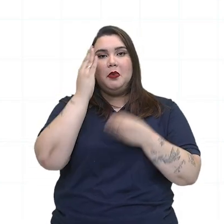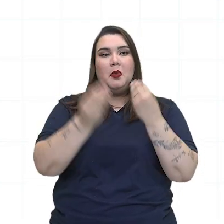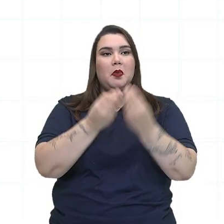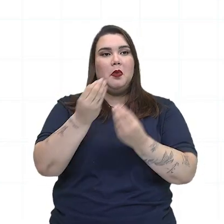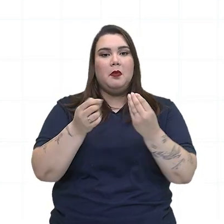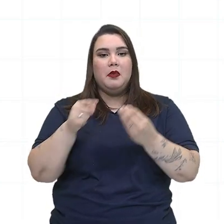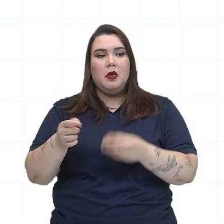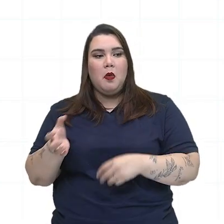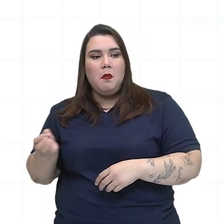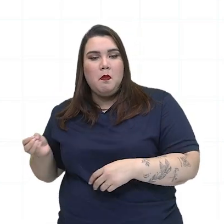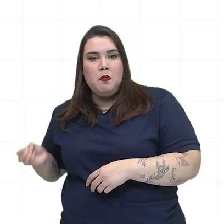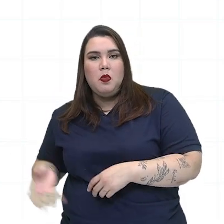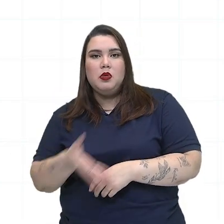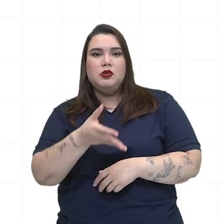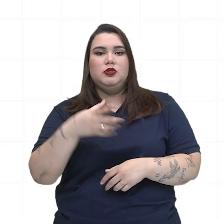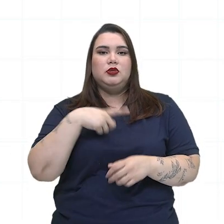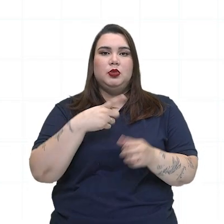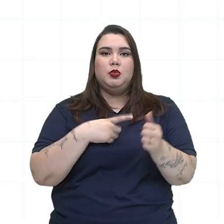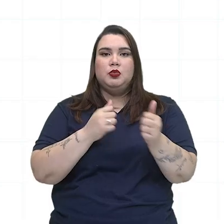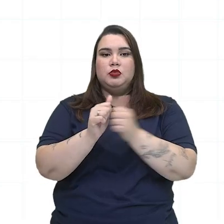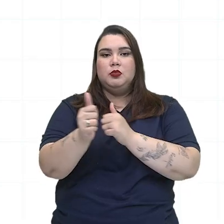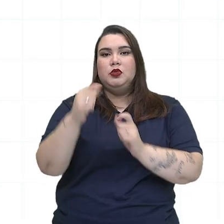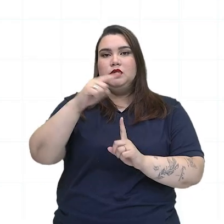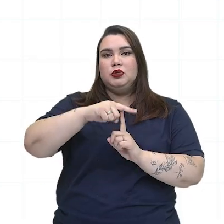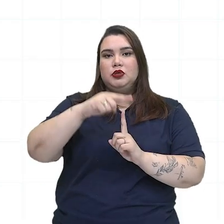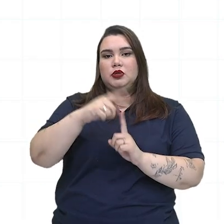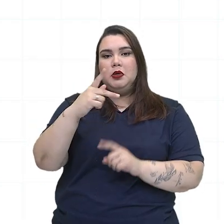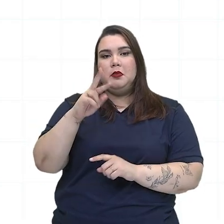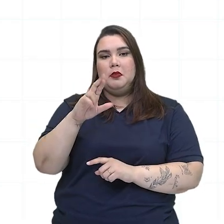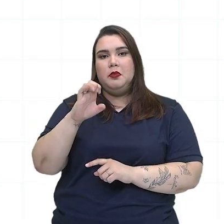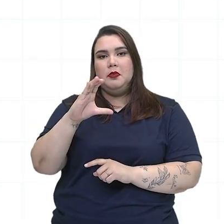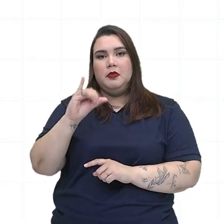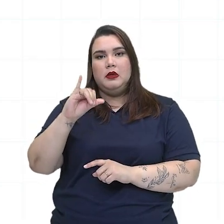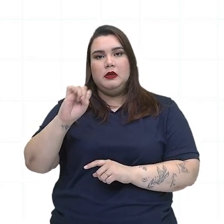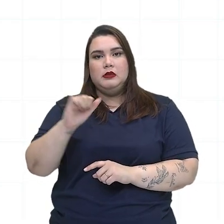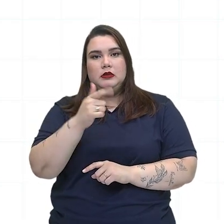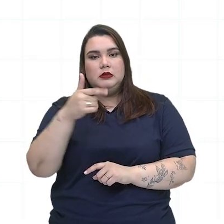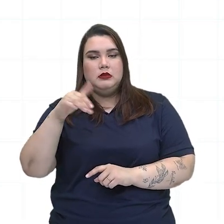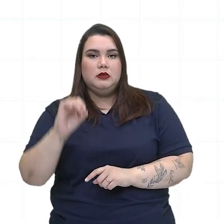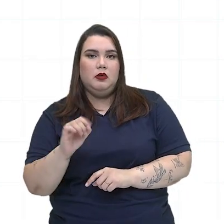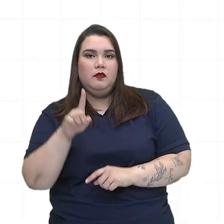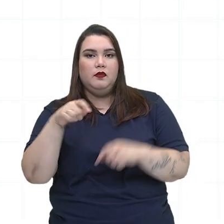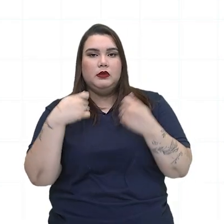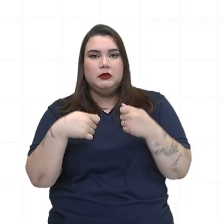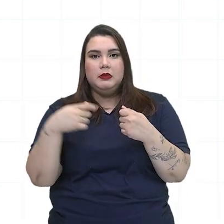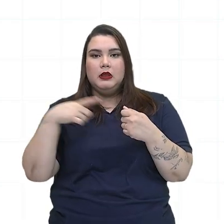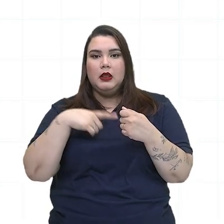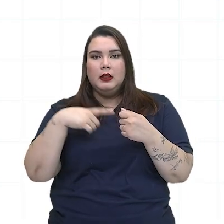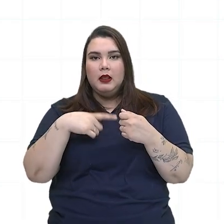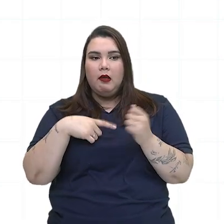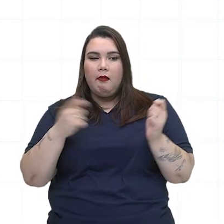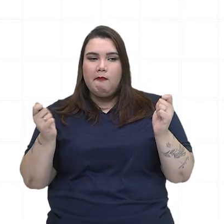de precisão. Você precisa ter mira, você precisa trabalhar a sua mira